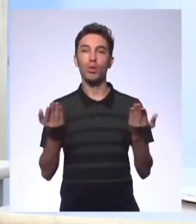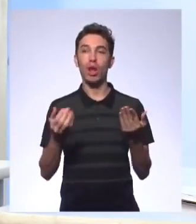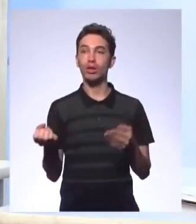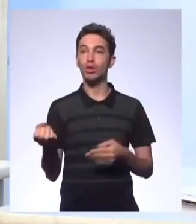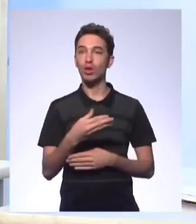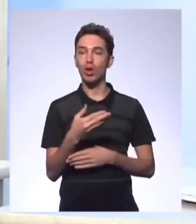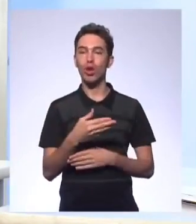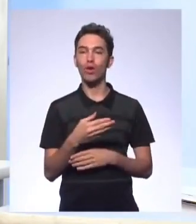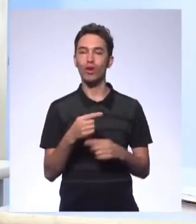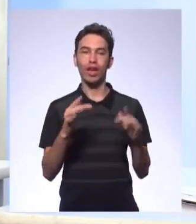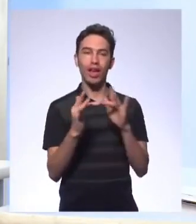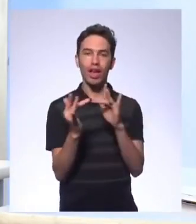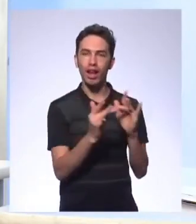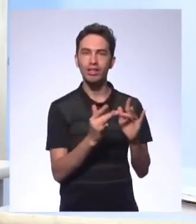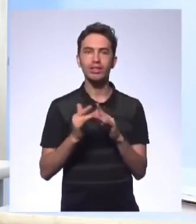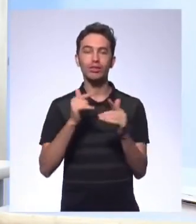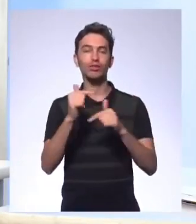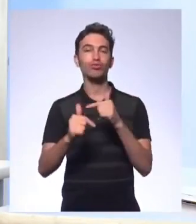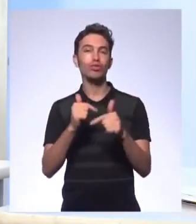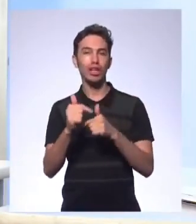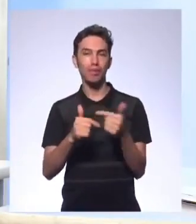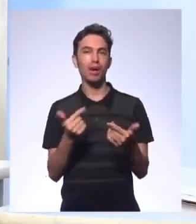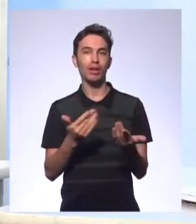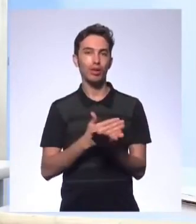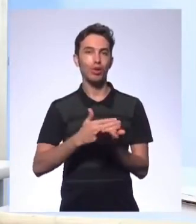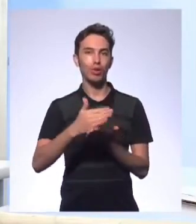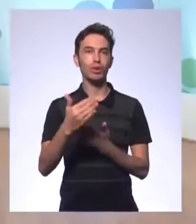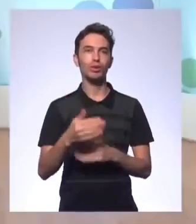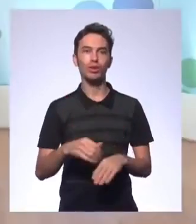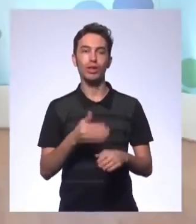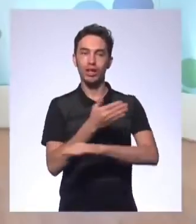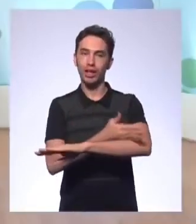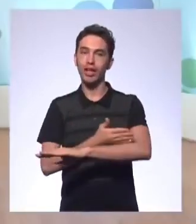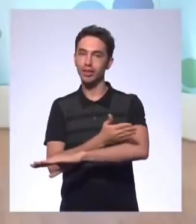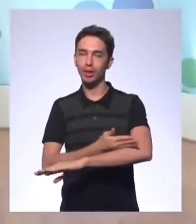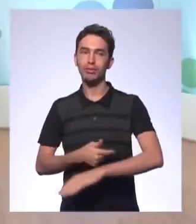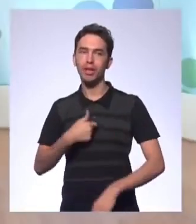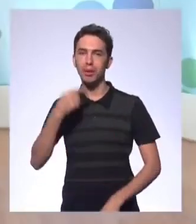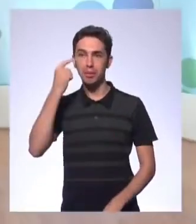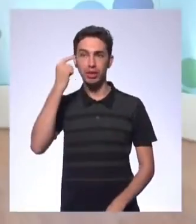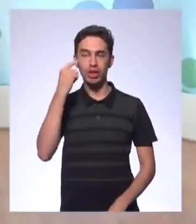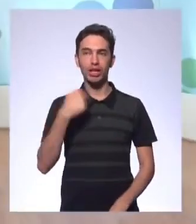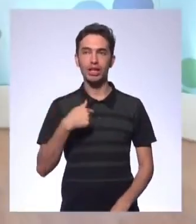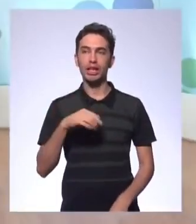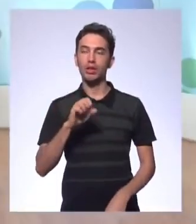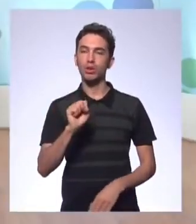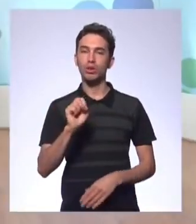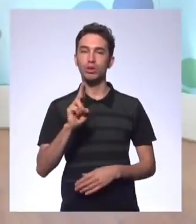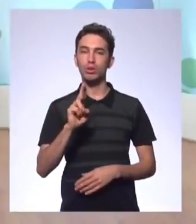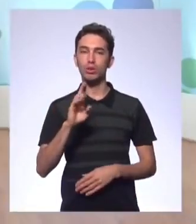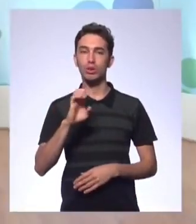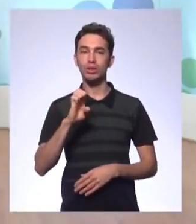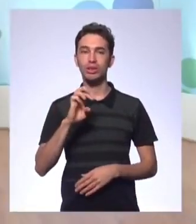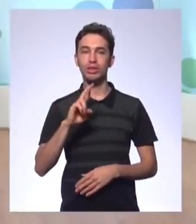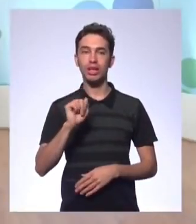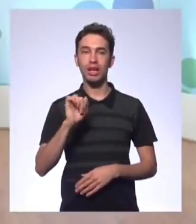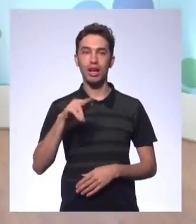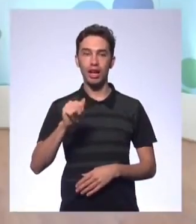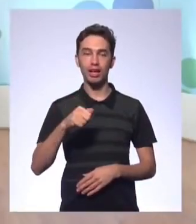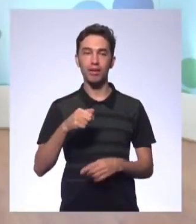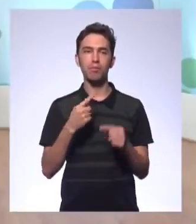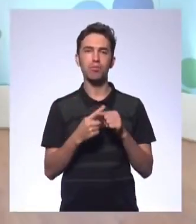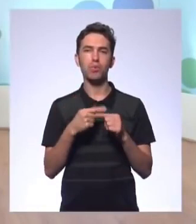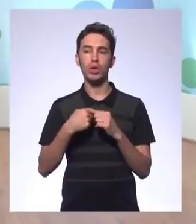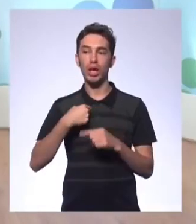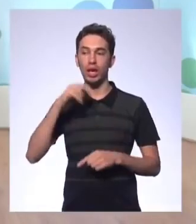aqui na Idade Média. Então, vamos imaginar, Nicole, que eu sou a suzerana. Se eu sou a suzerana, é porque eu te doei um